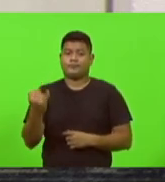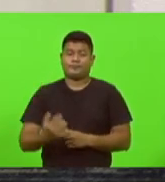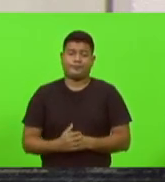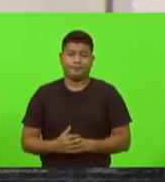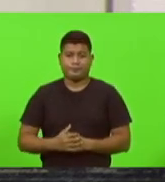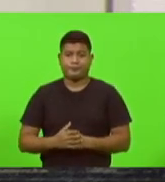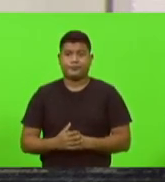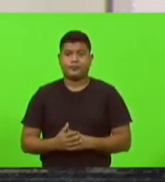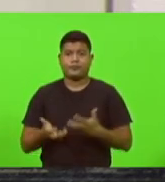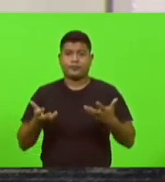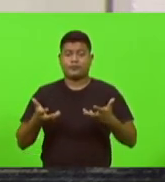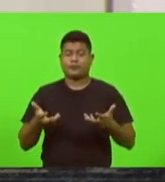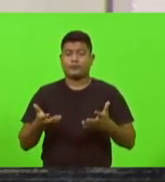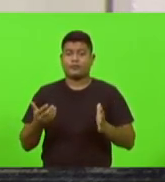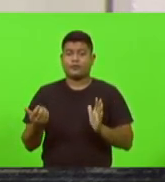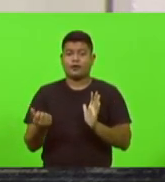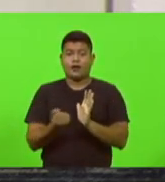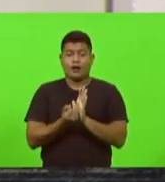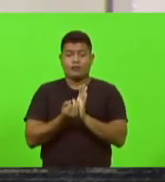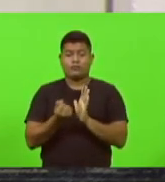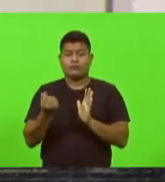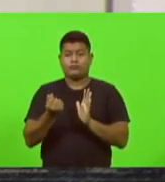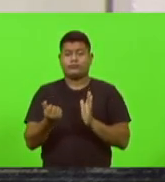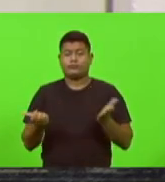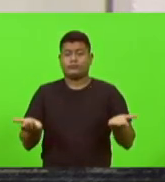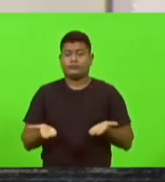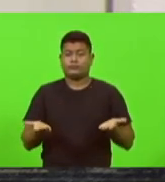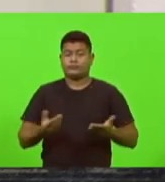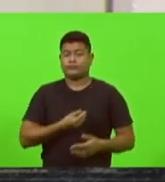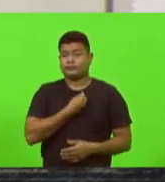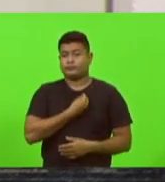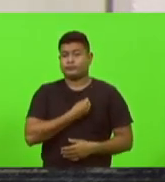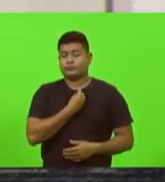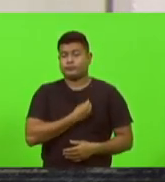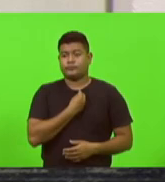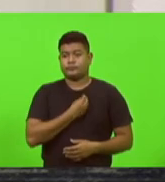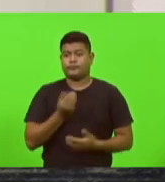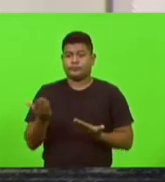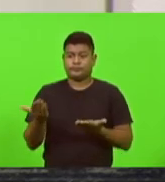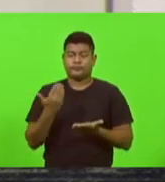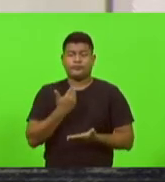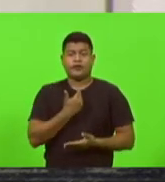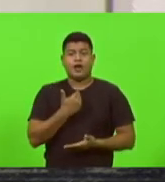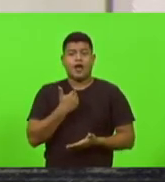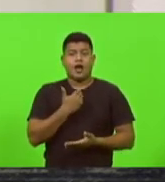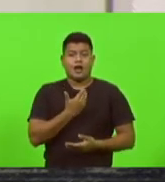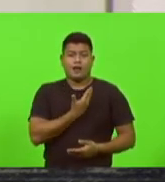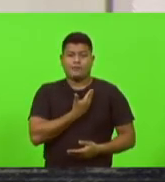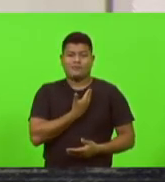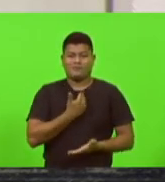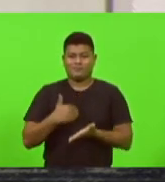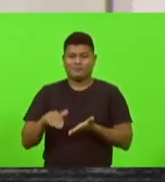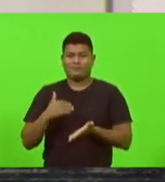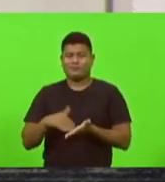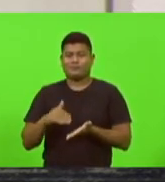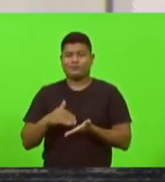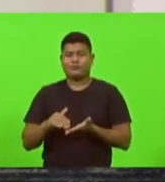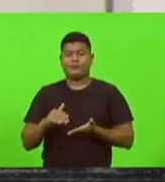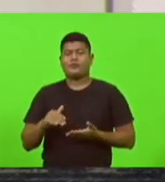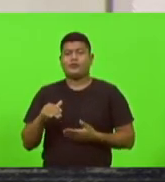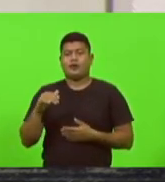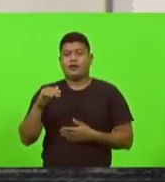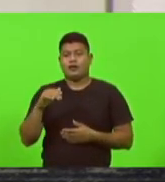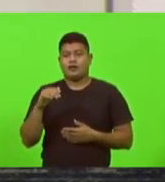aproveitar para registrar a presença dos nossos amigos secretários municipais de Bela Vista do